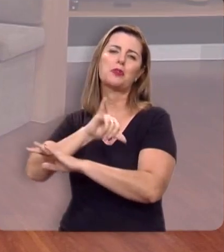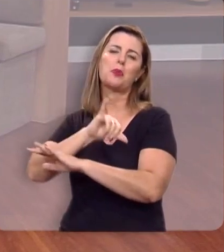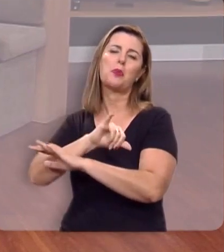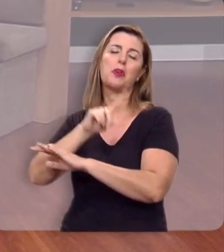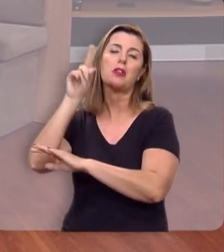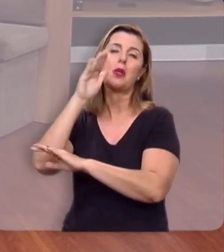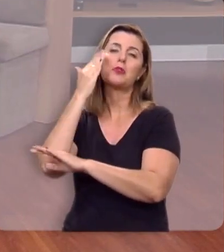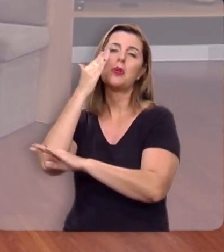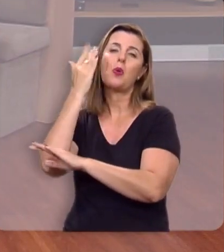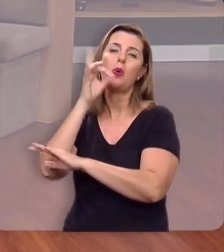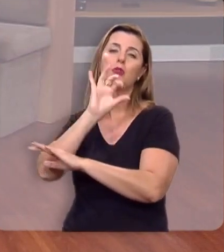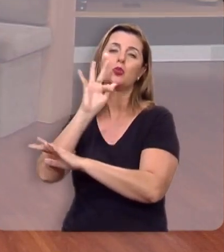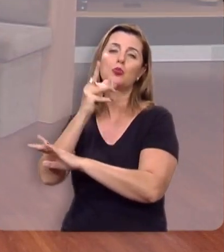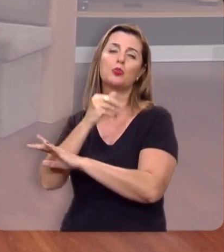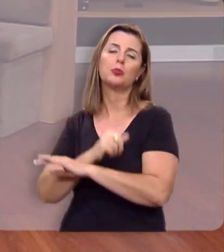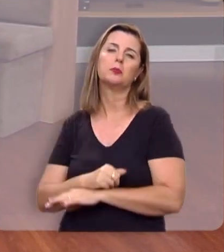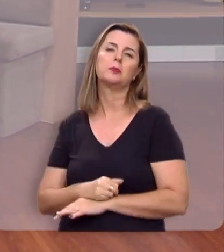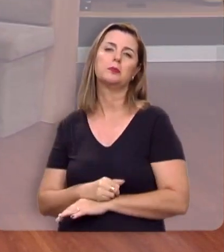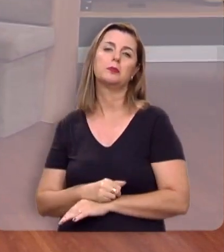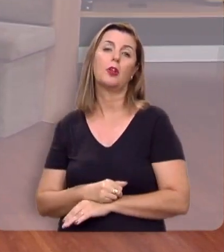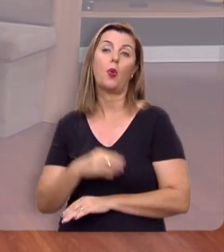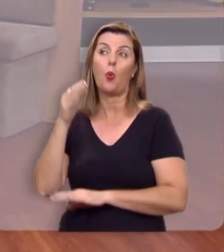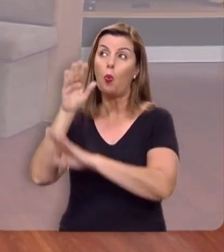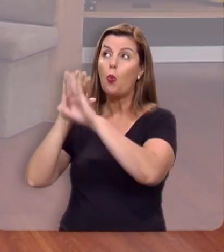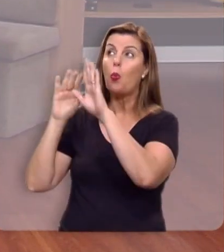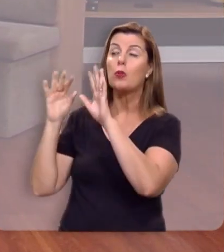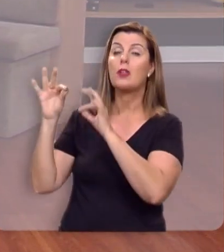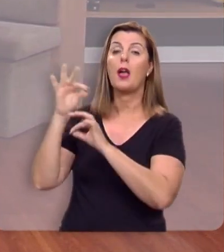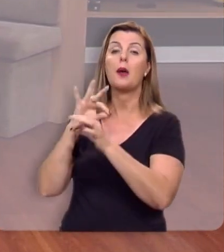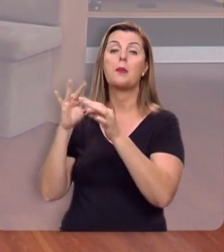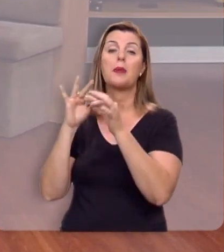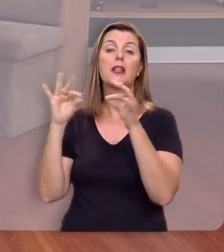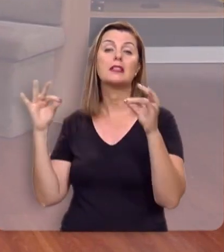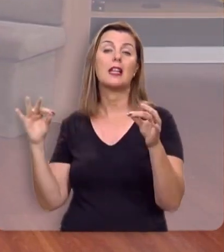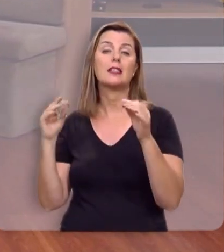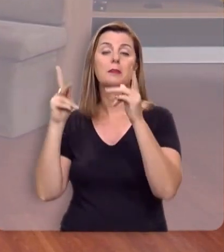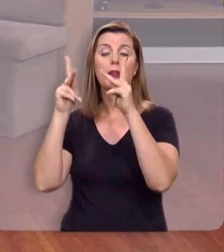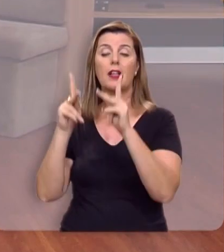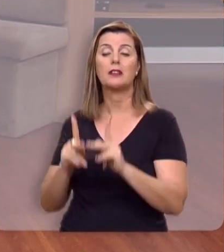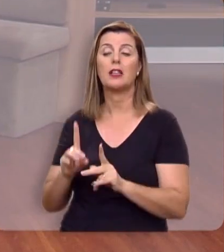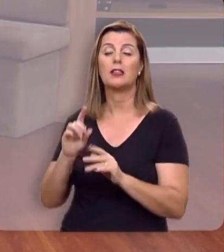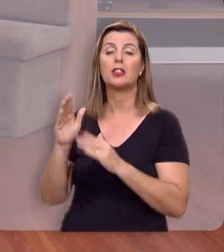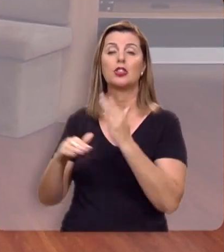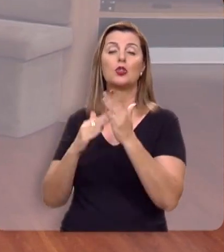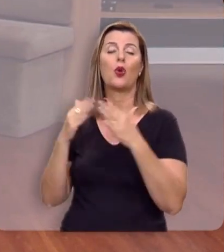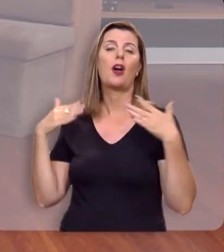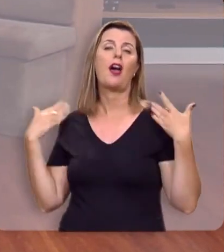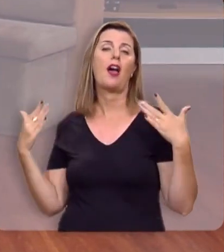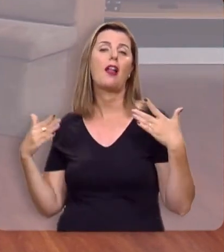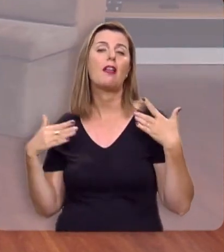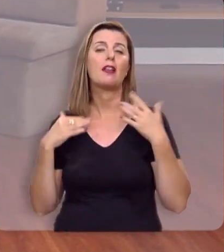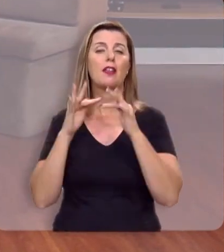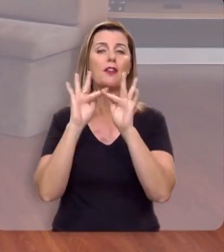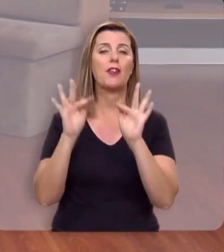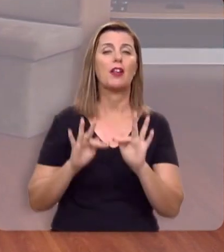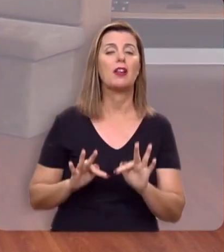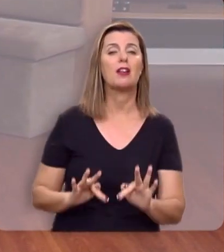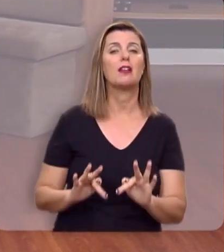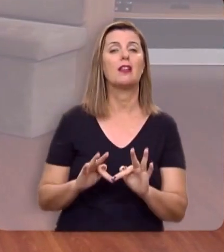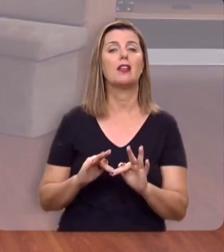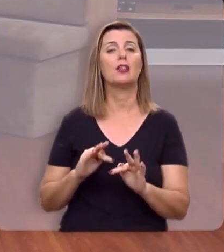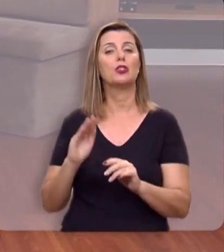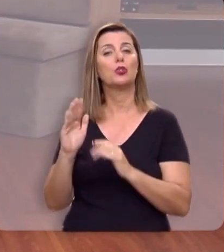Deus vai enxugar dos nossos olhos toda lágrima. O céu é presente, a presença de toda alegria, de toda felicidade, de